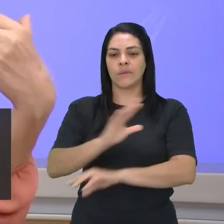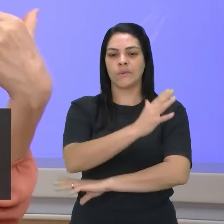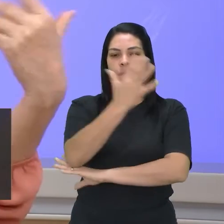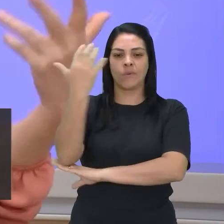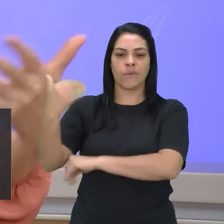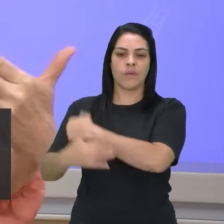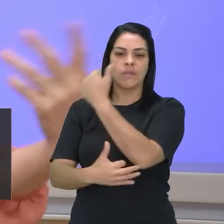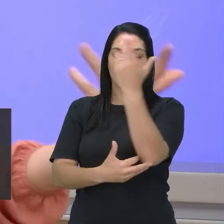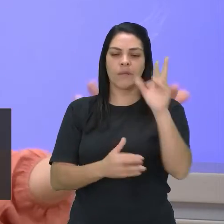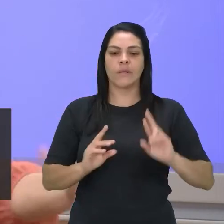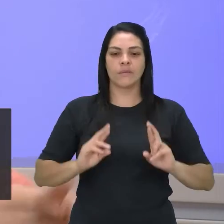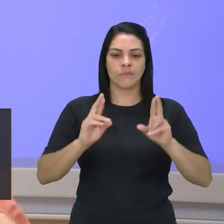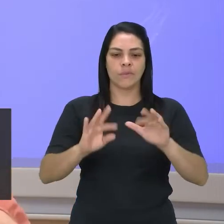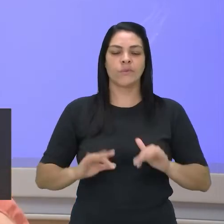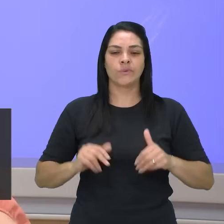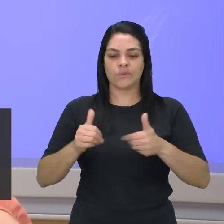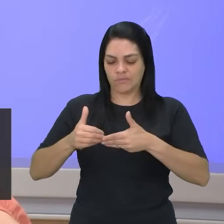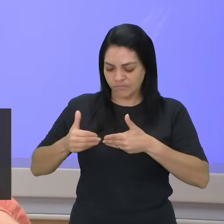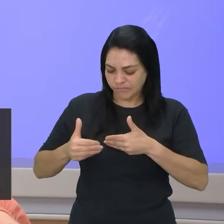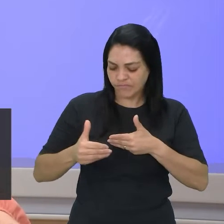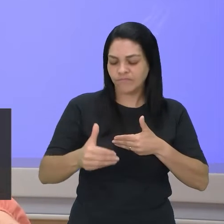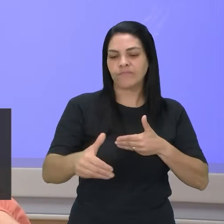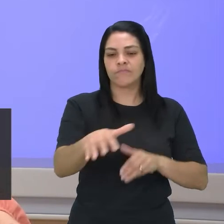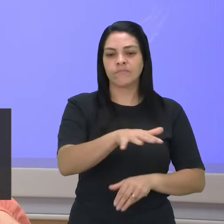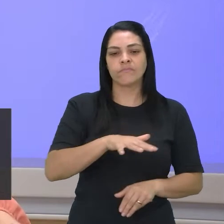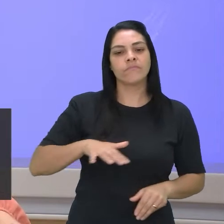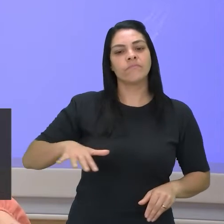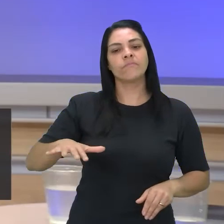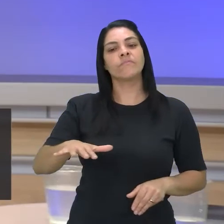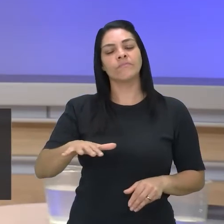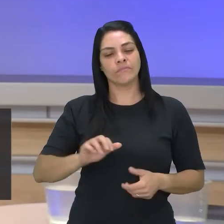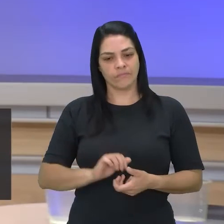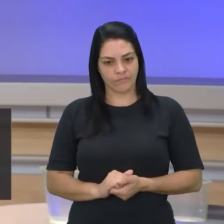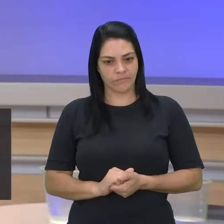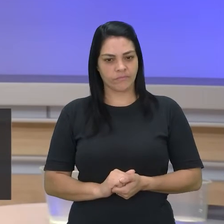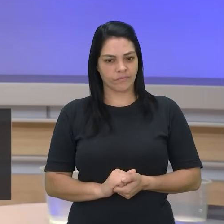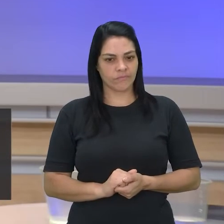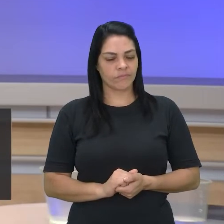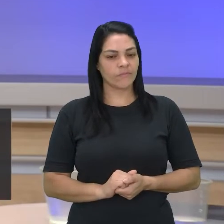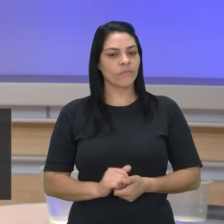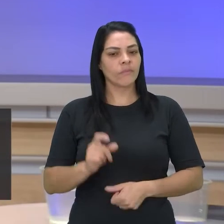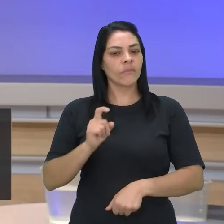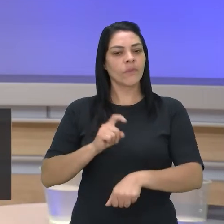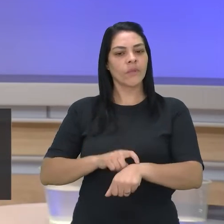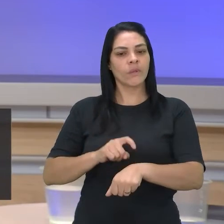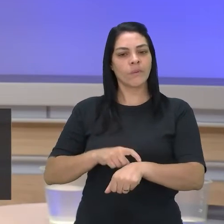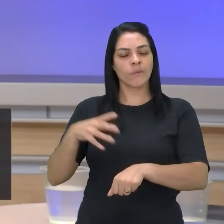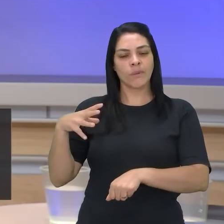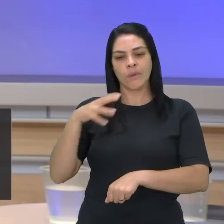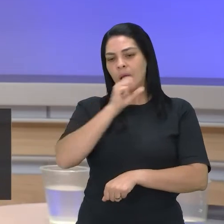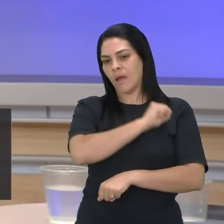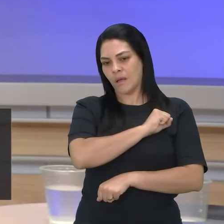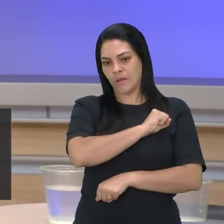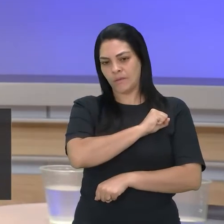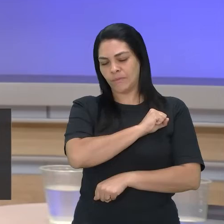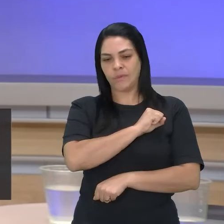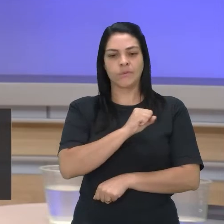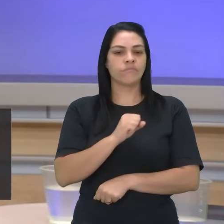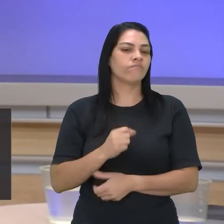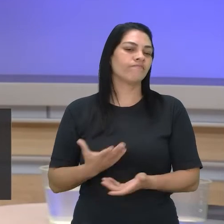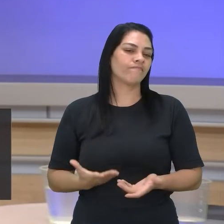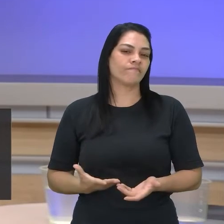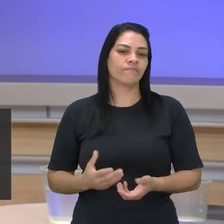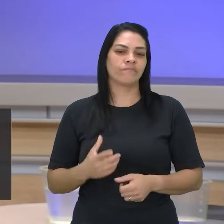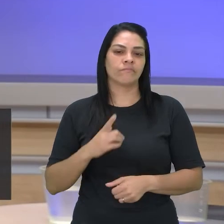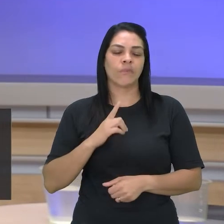a tudo que se passa nesse ambiente. Sim, sim. Então, assim, são momentos breves, né? A gente não fica muito tempo,